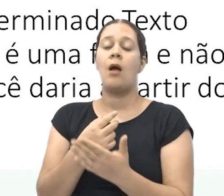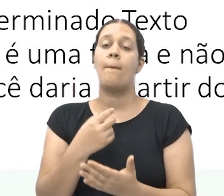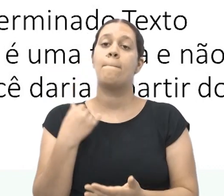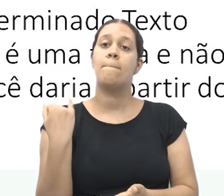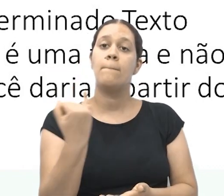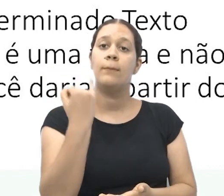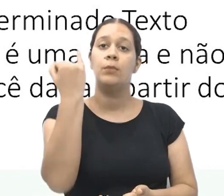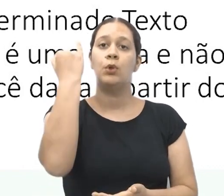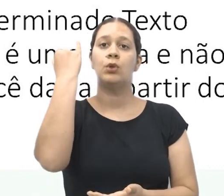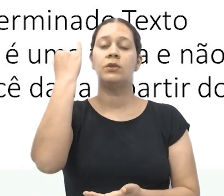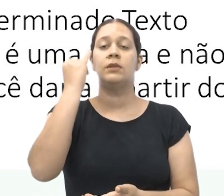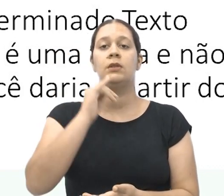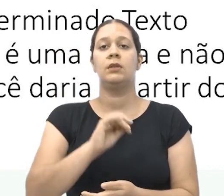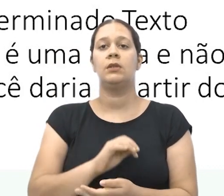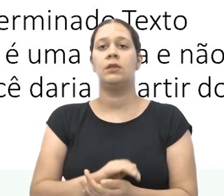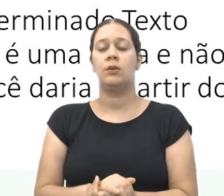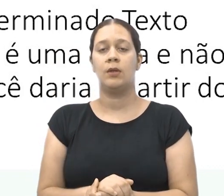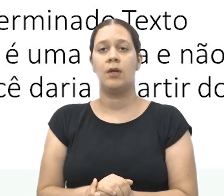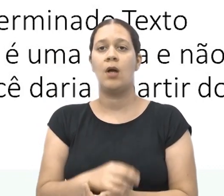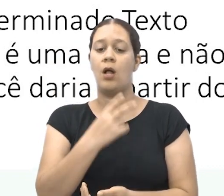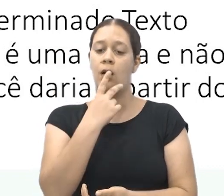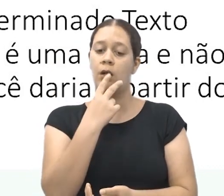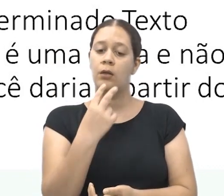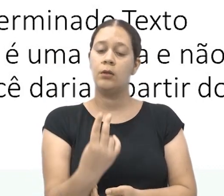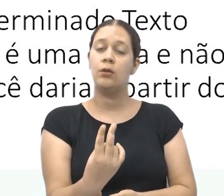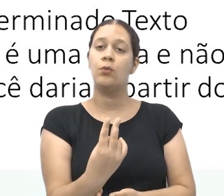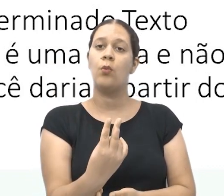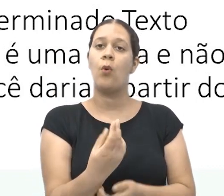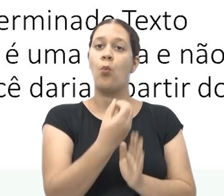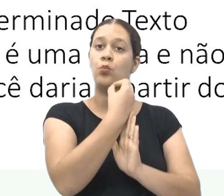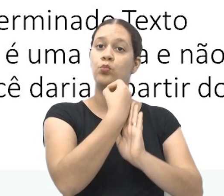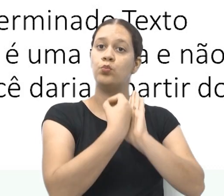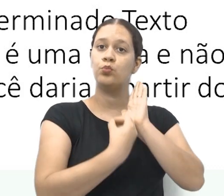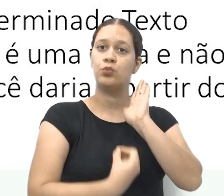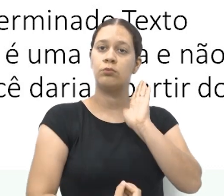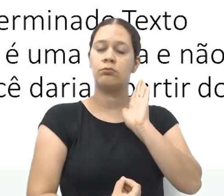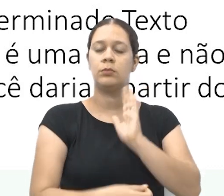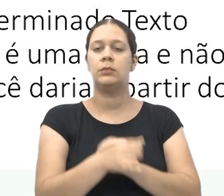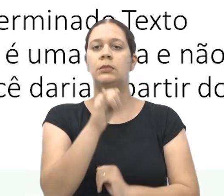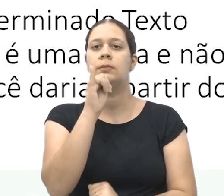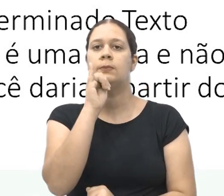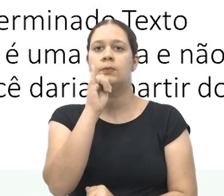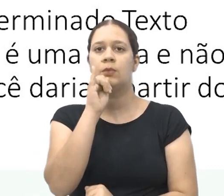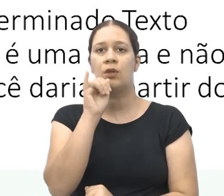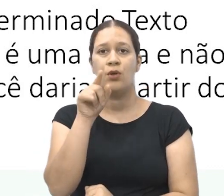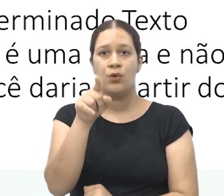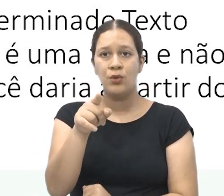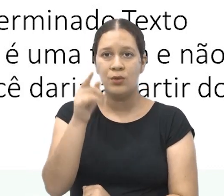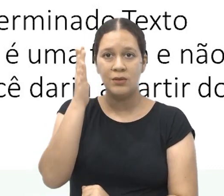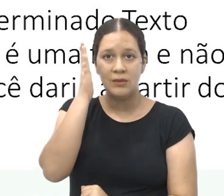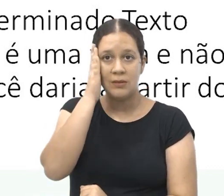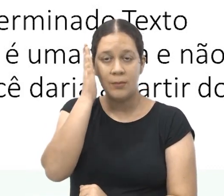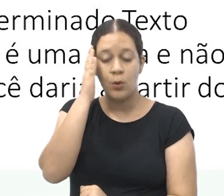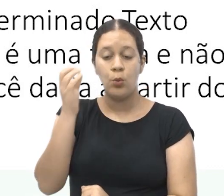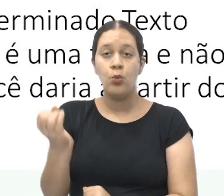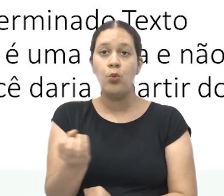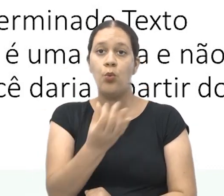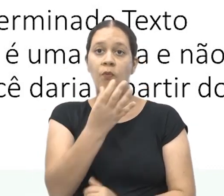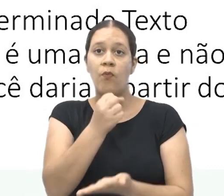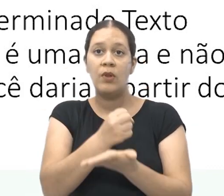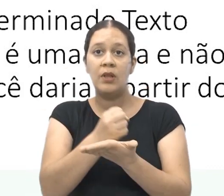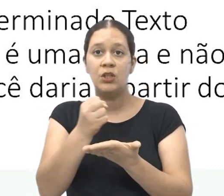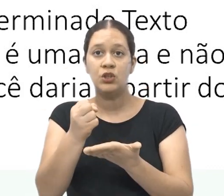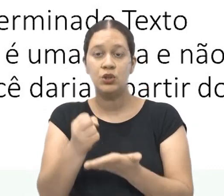alguma tradição religiosa é uma farsa e não tem sentido algum, que conselhos você daria a